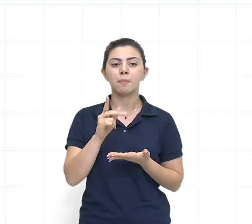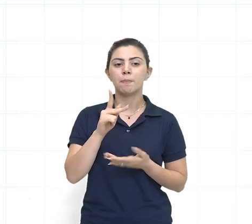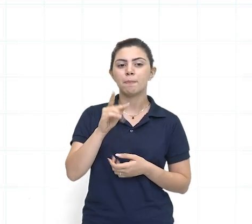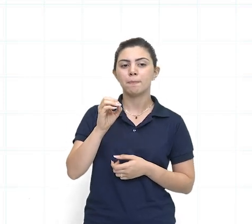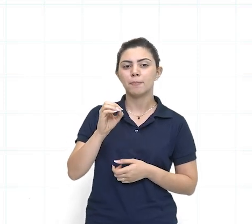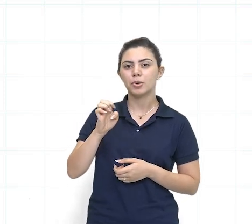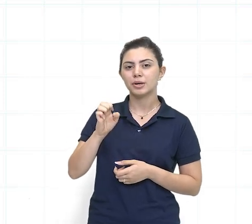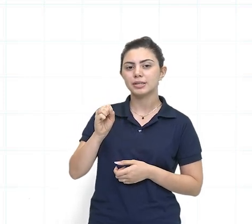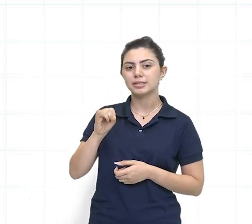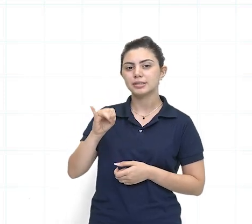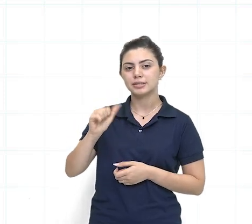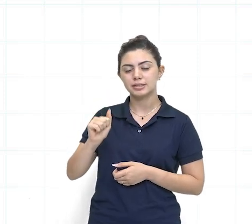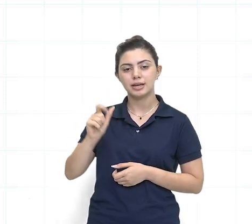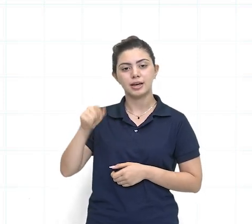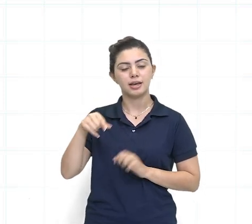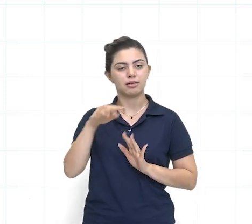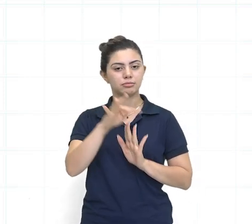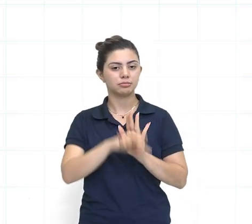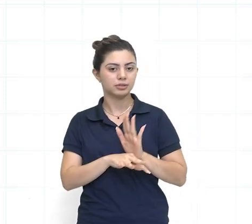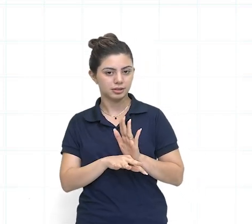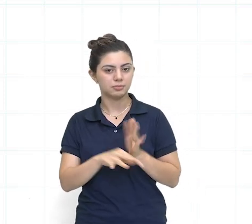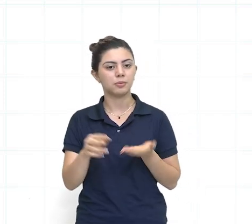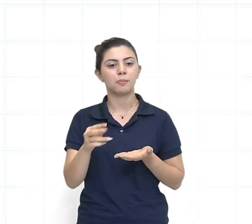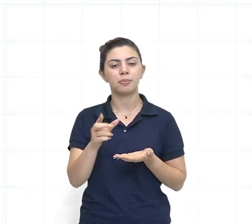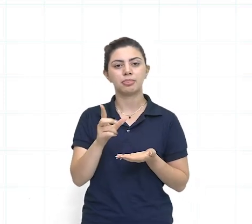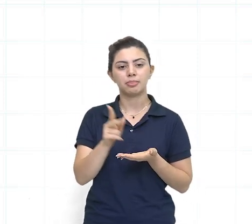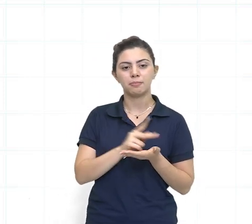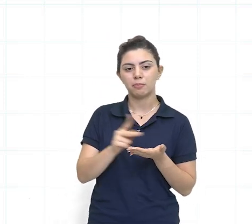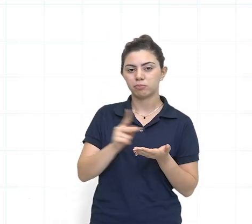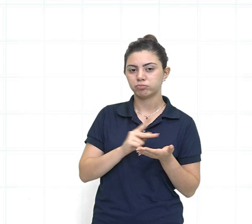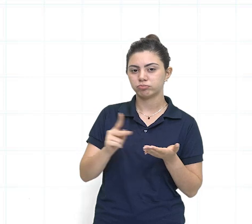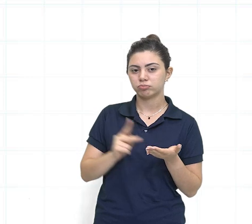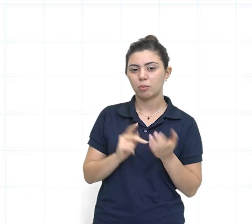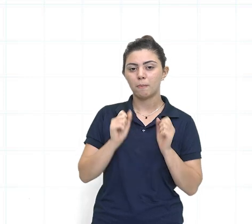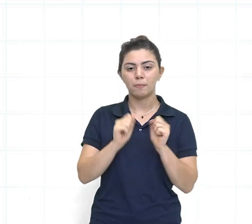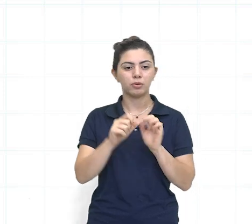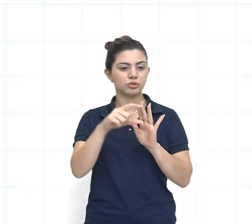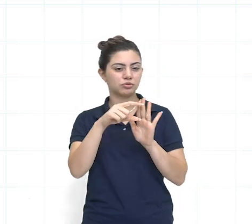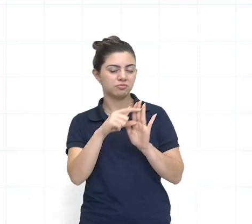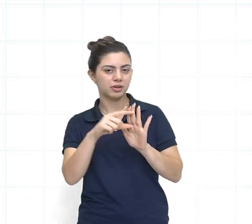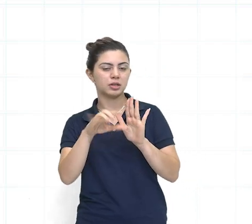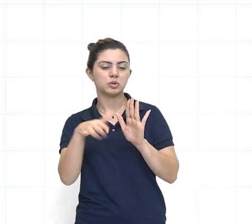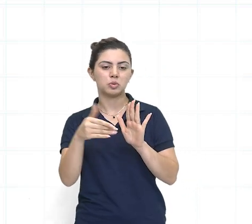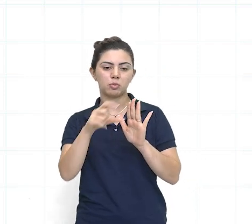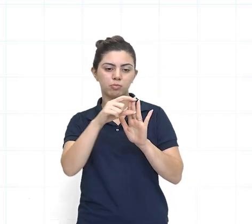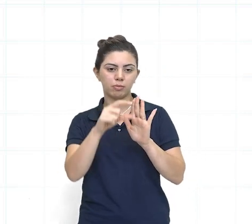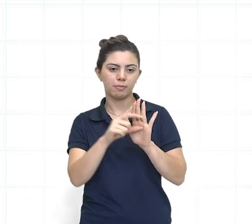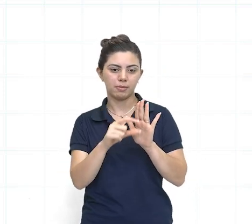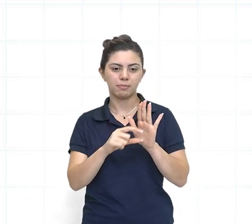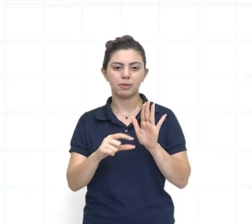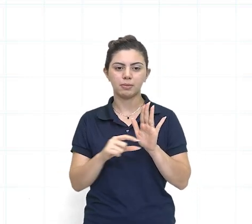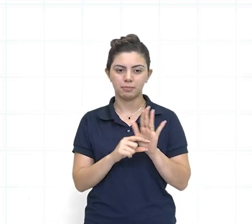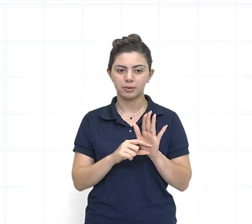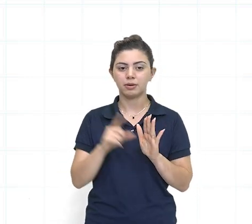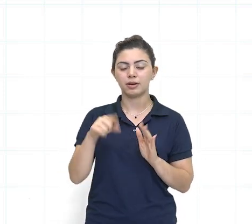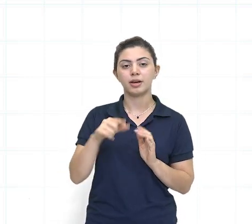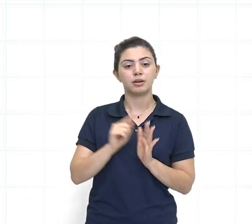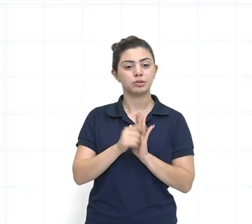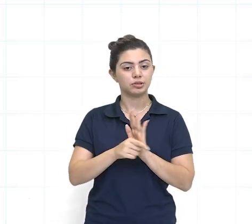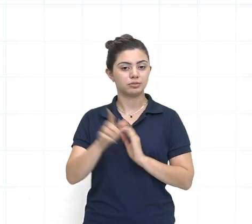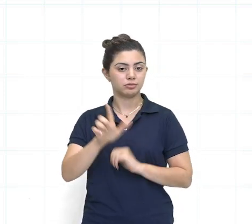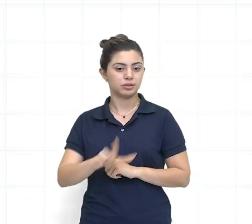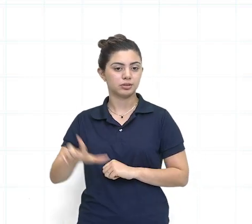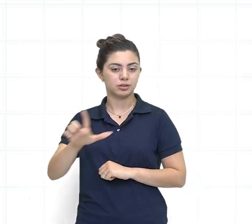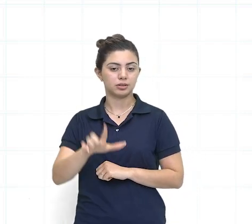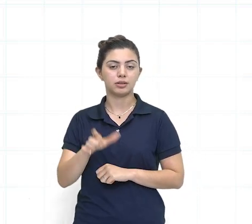literário. Geralmente é escrito em verso também, pode ser em versos, pode ser em estrofes, né, que faz parte do gênero